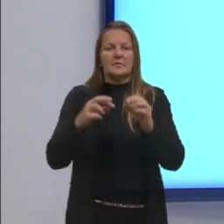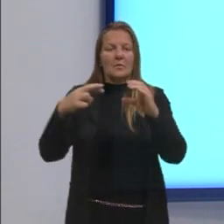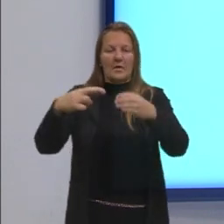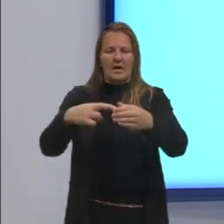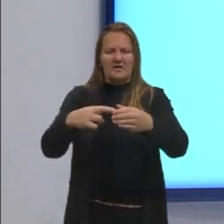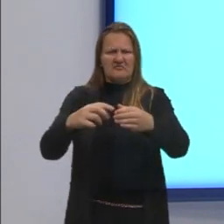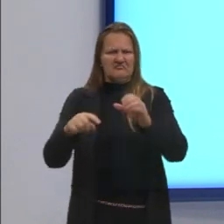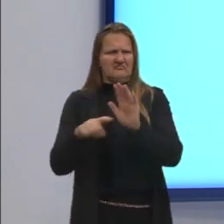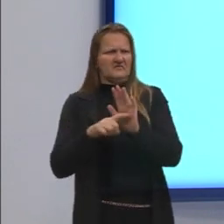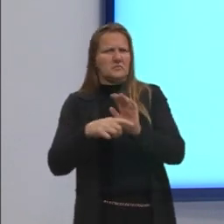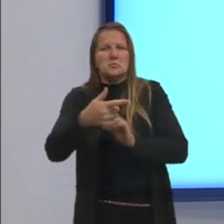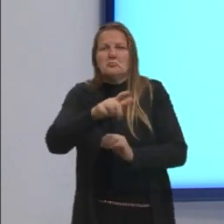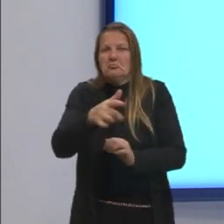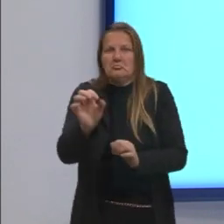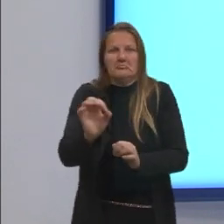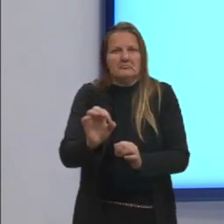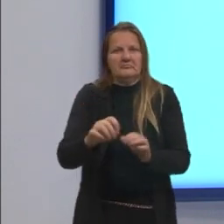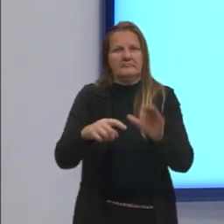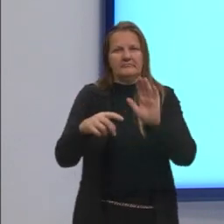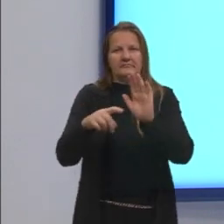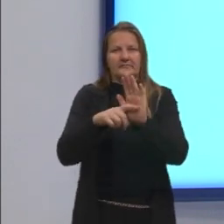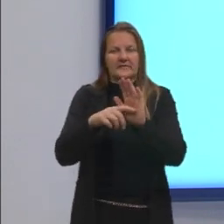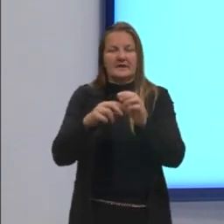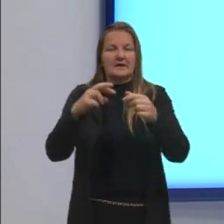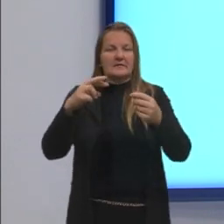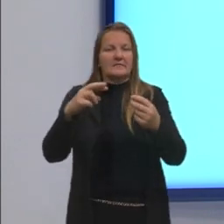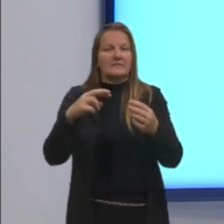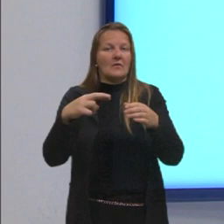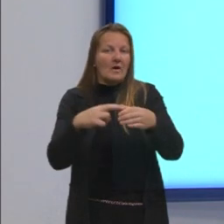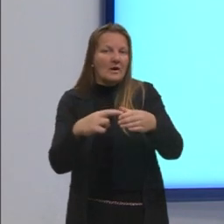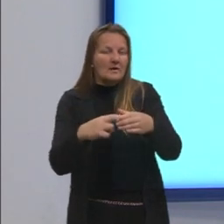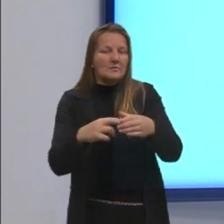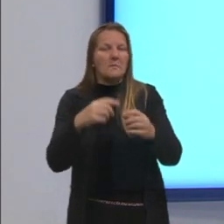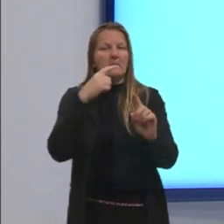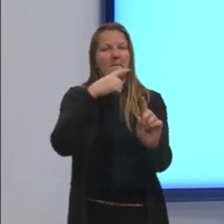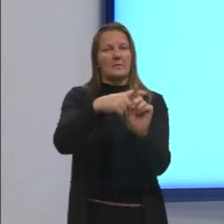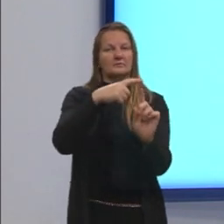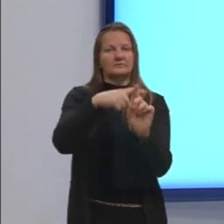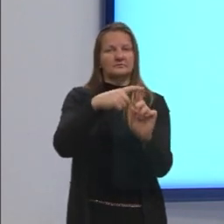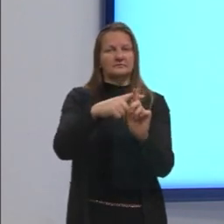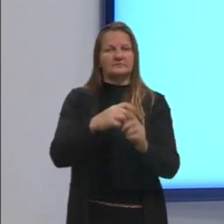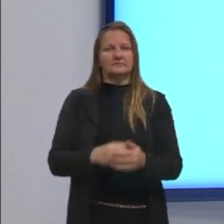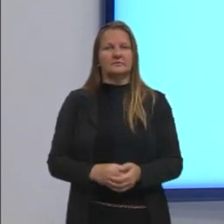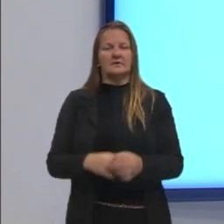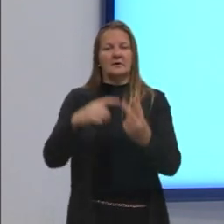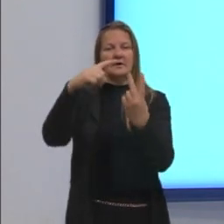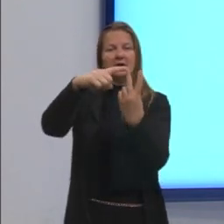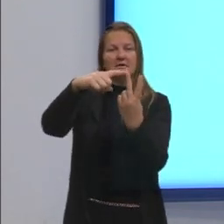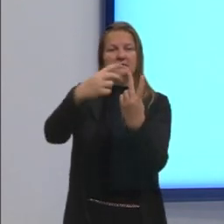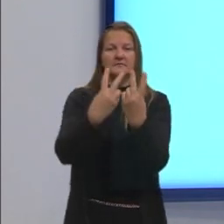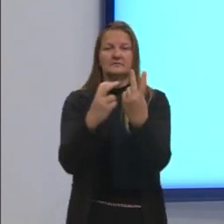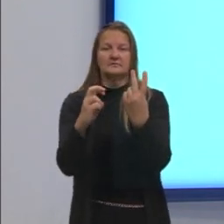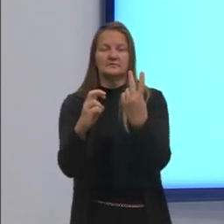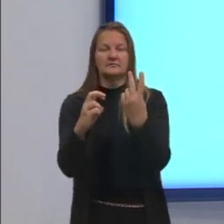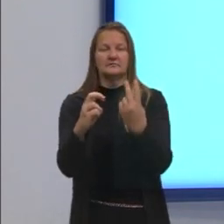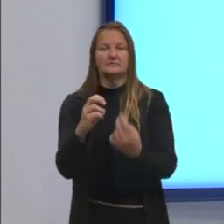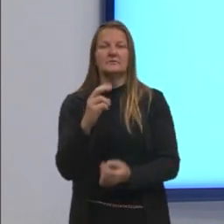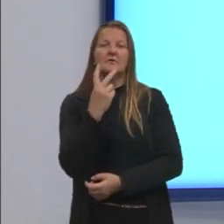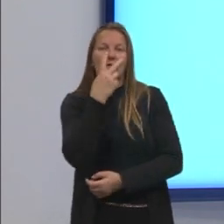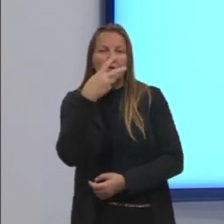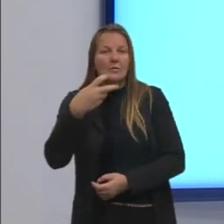não pode ser negativo né Então nós pegamos somente o valor positivo raiz quadrada de 25